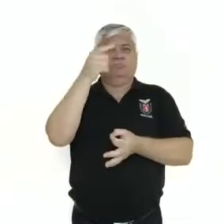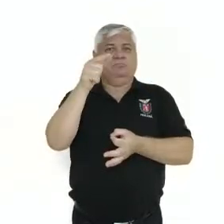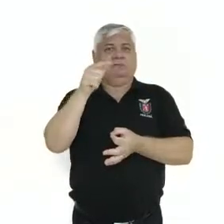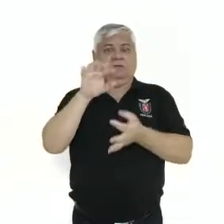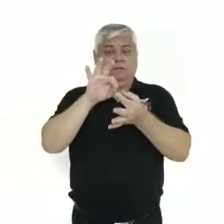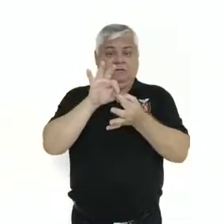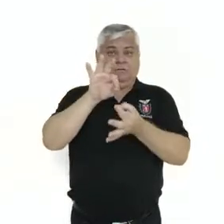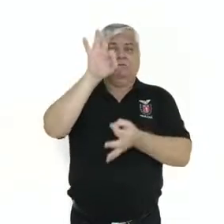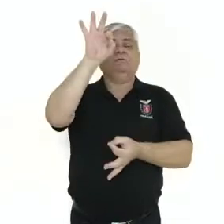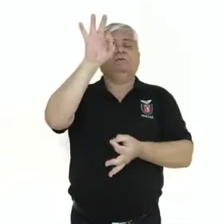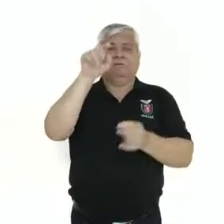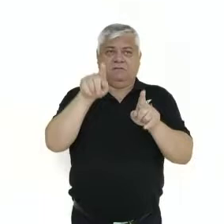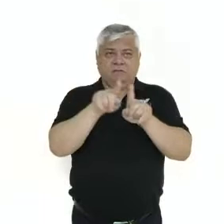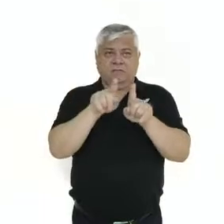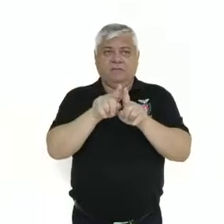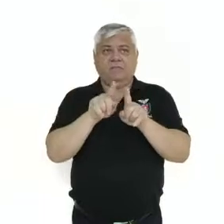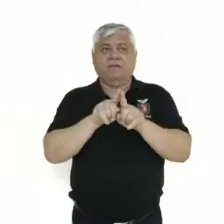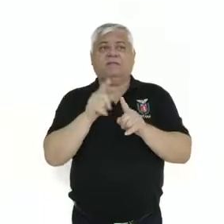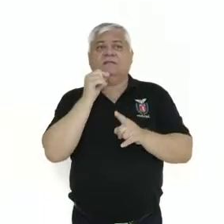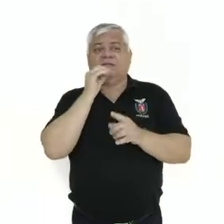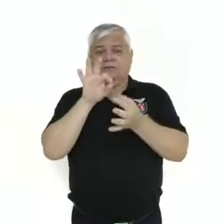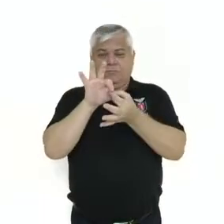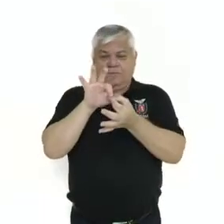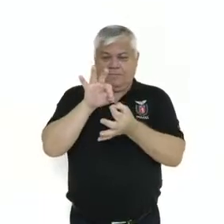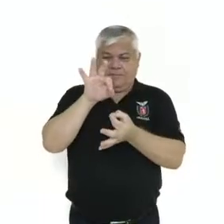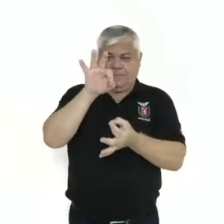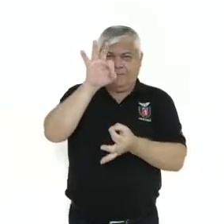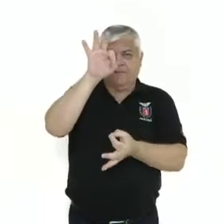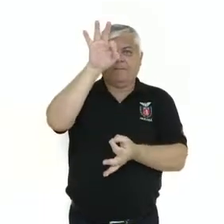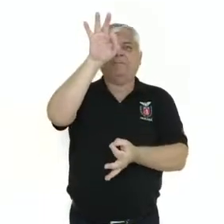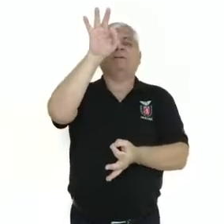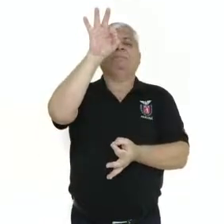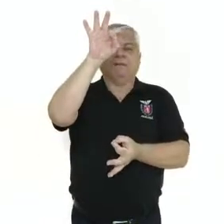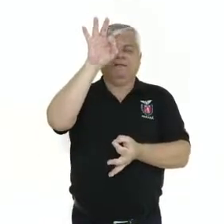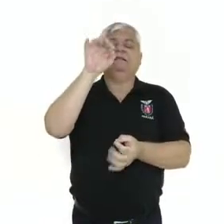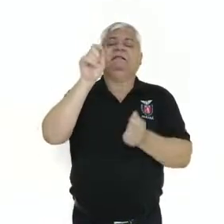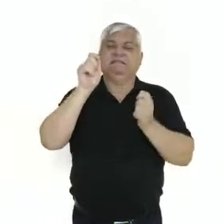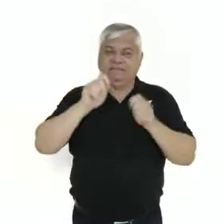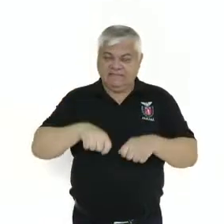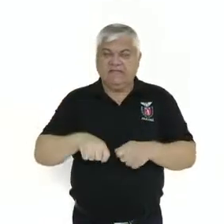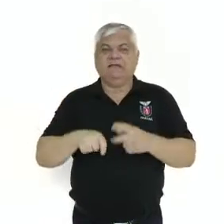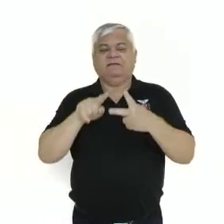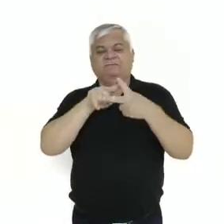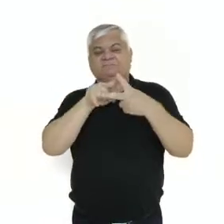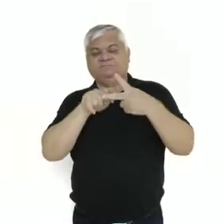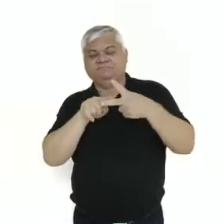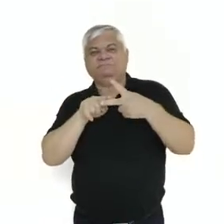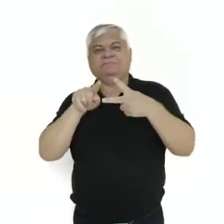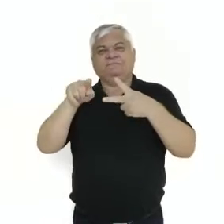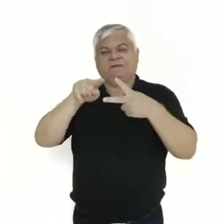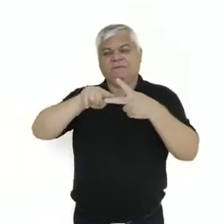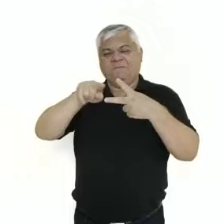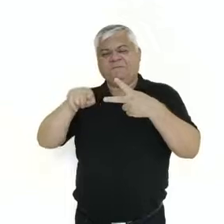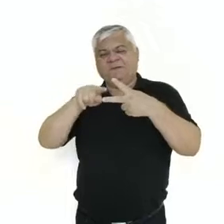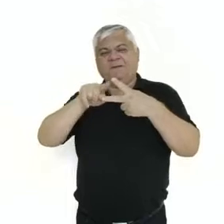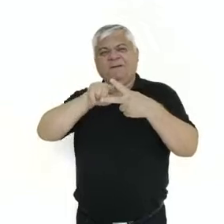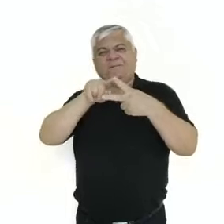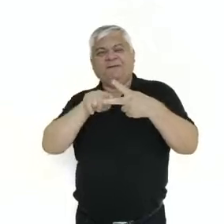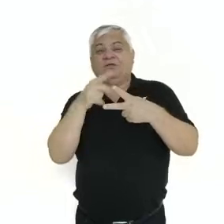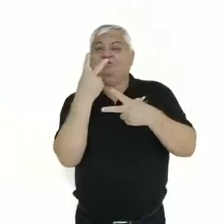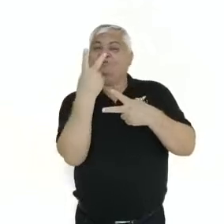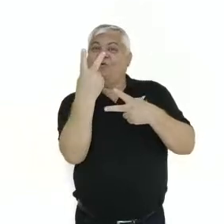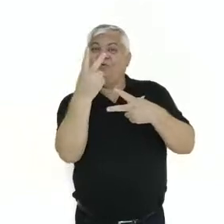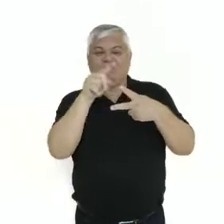tem assim, mas se traçarmos a altura relativa a um dos vértices, pronto, 90 graus, temos